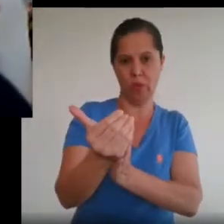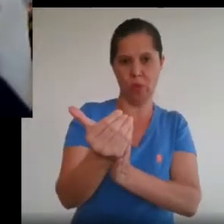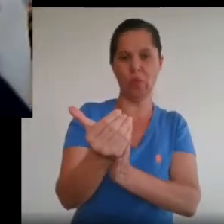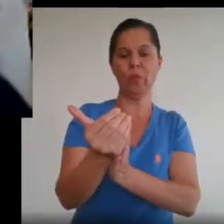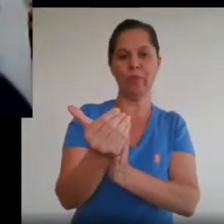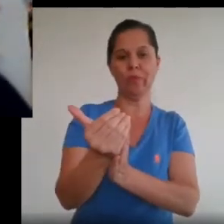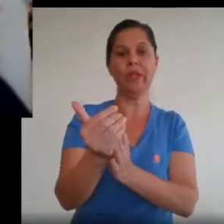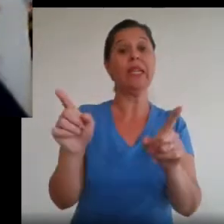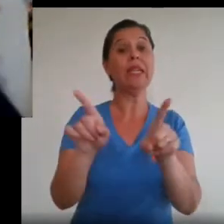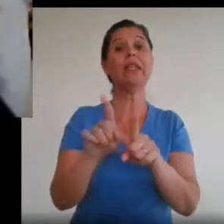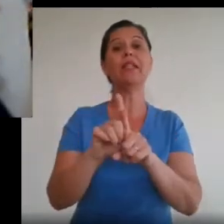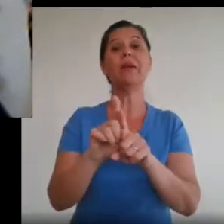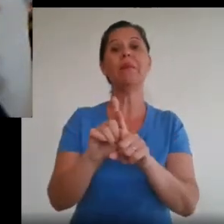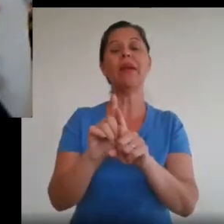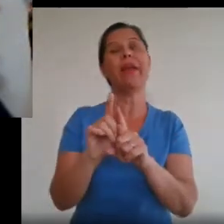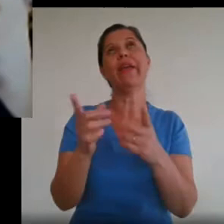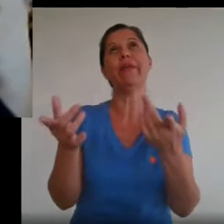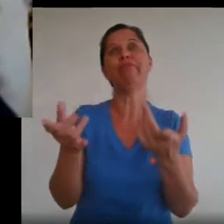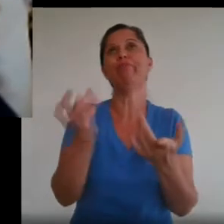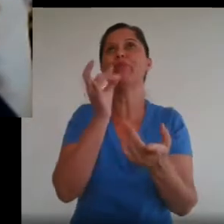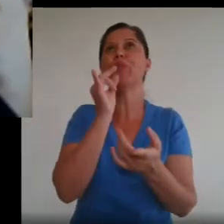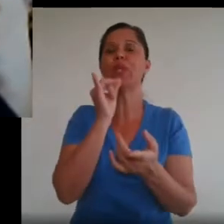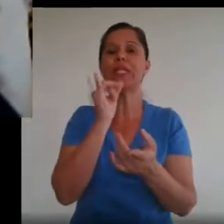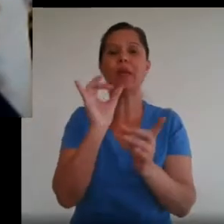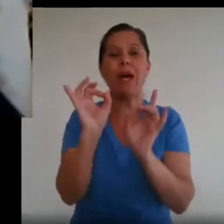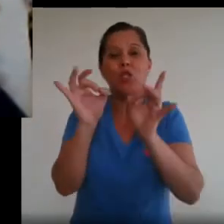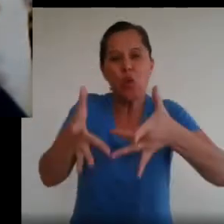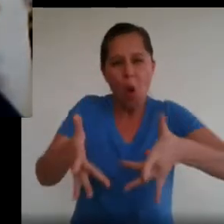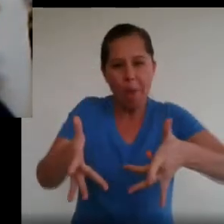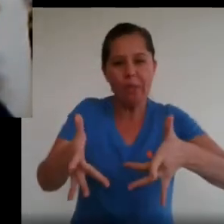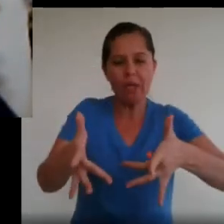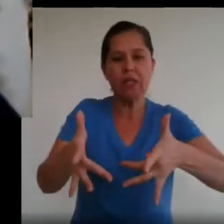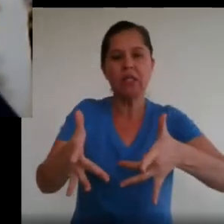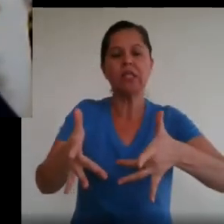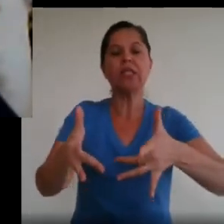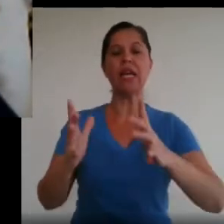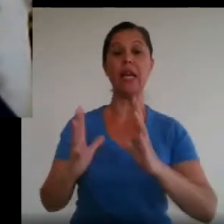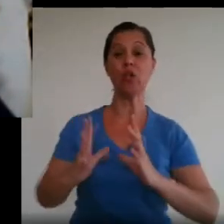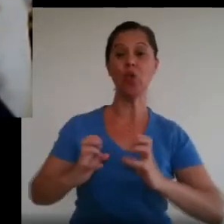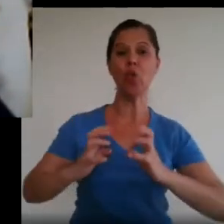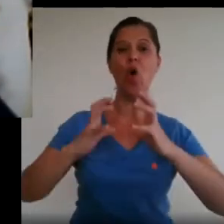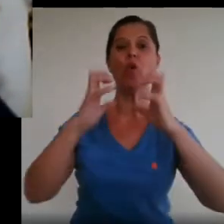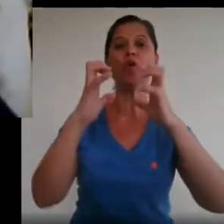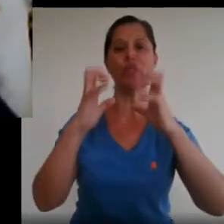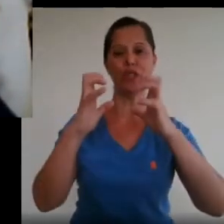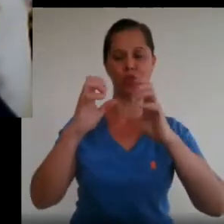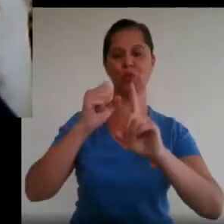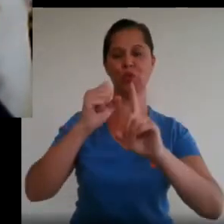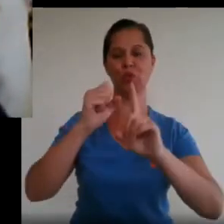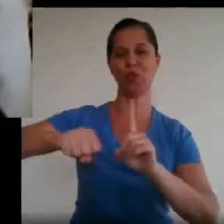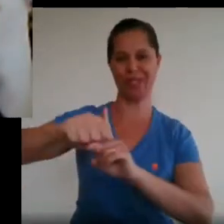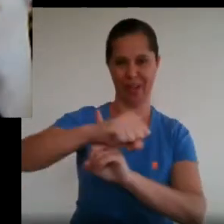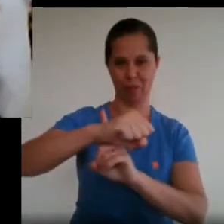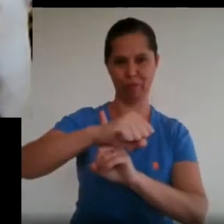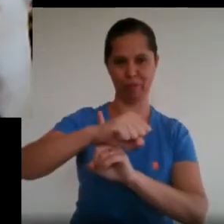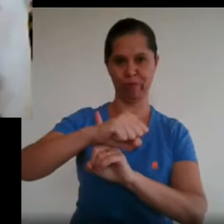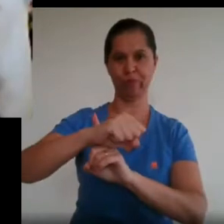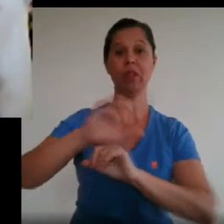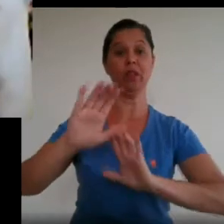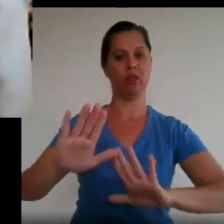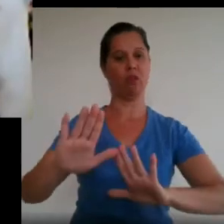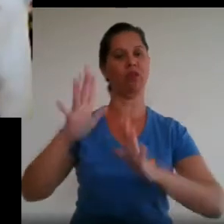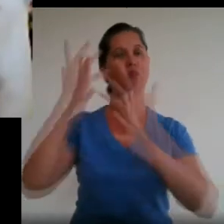sobram destes conflitos sociais. Eu estou indo bem devagar, porque é difícil a gente trabalhar com a prática,